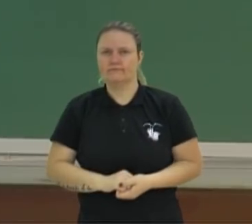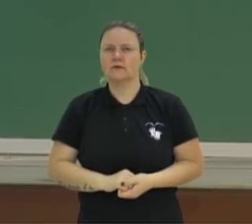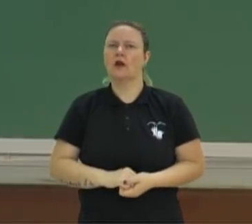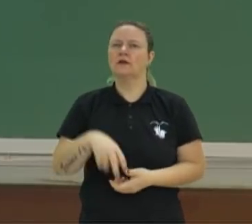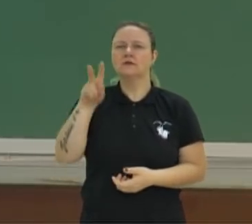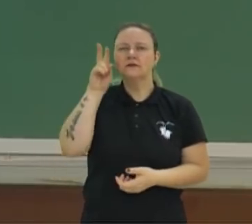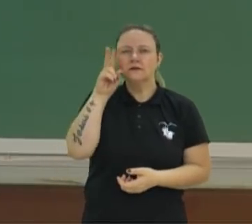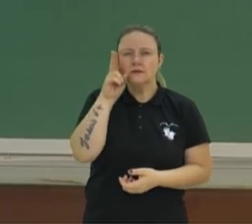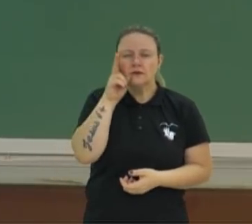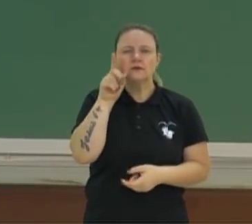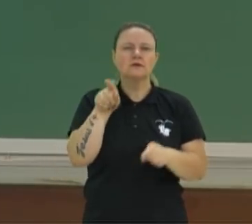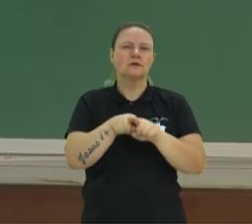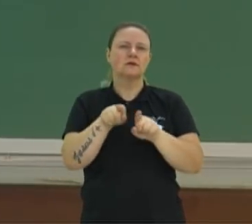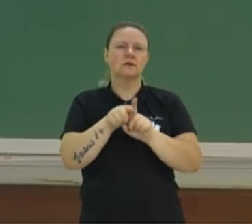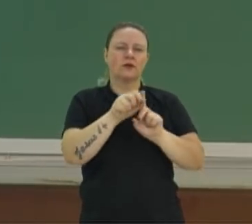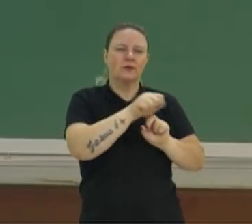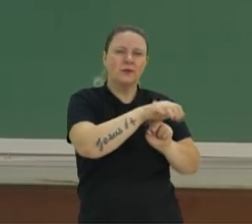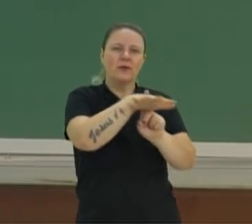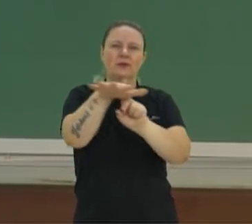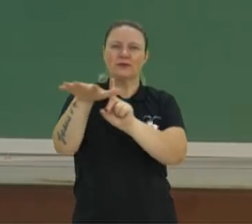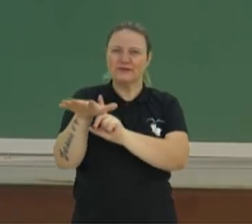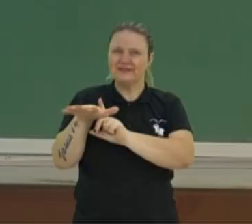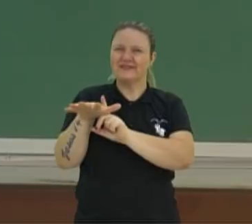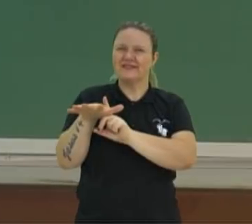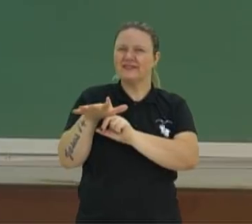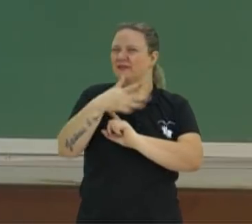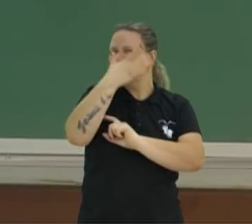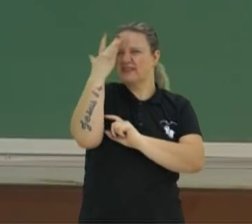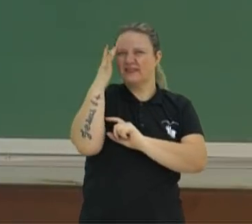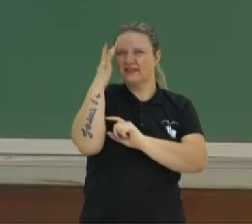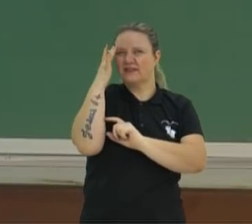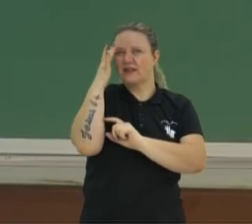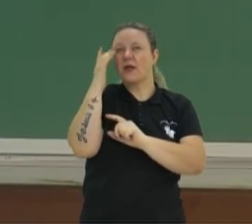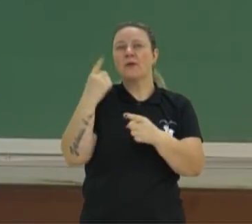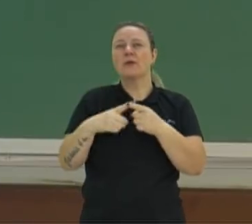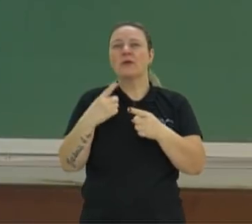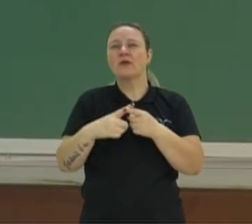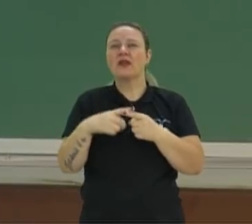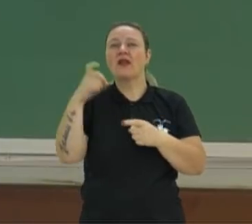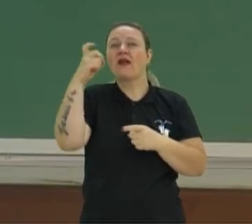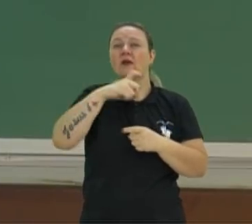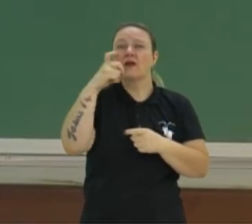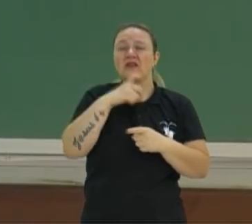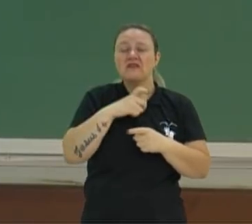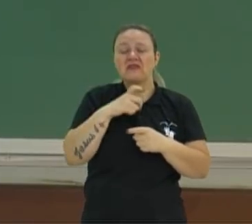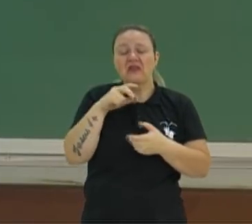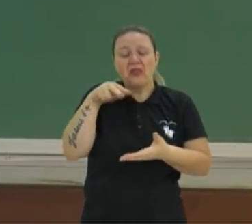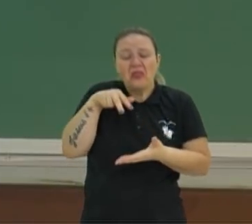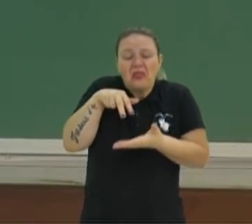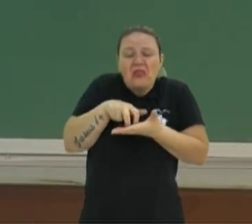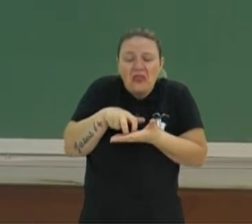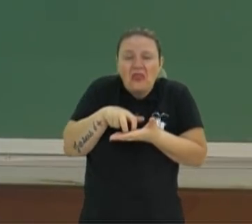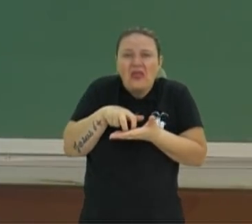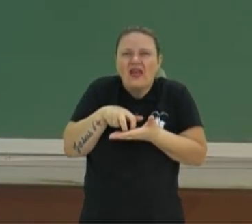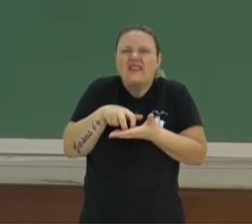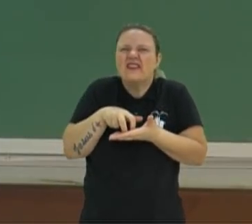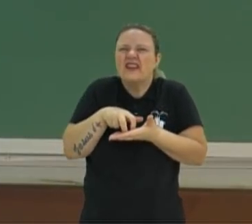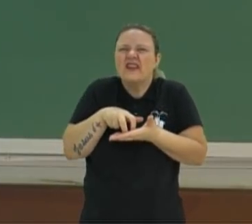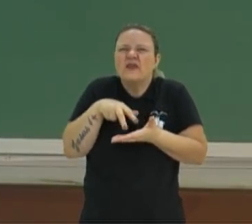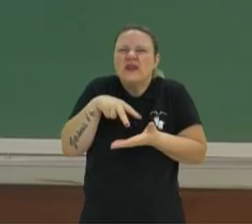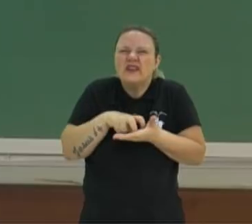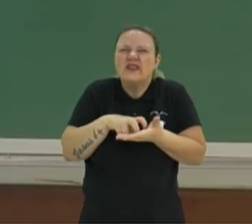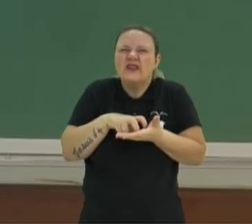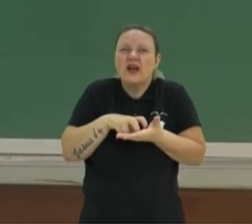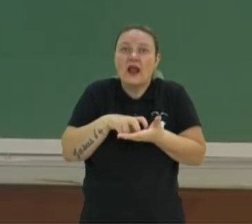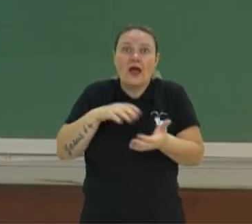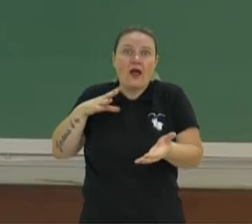uma citação, nós temos o ditado popular, que a mentira tem perna curta, né? Então sempre ela será descoberta.